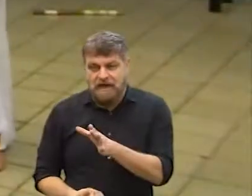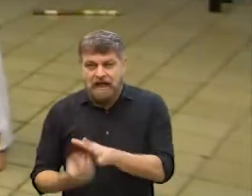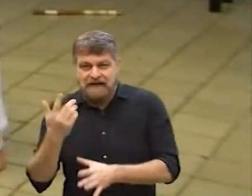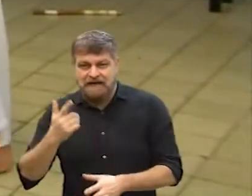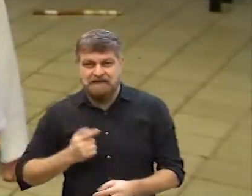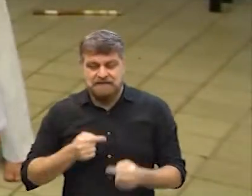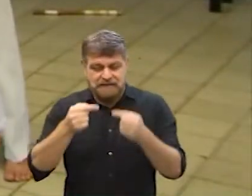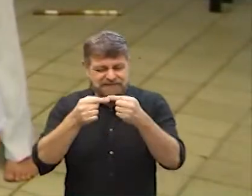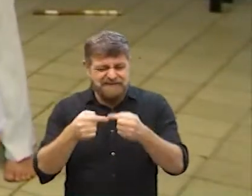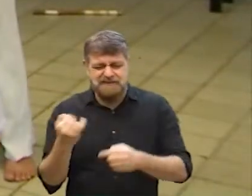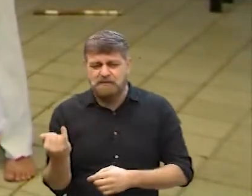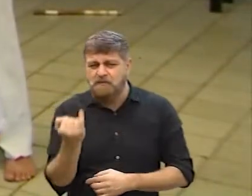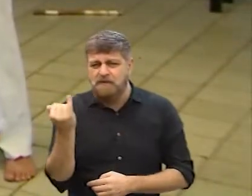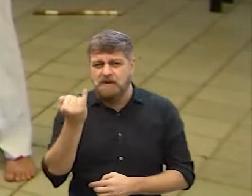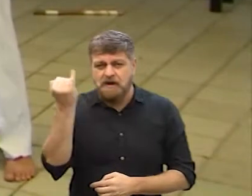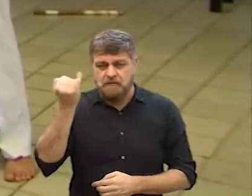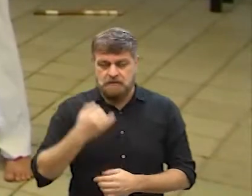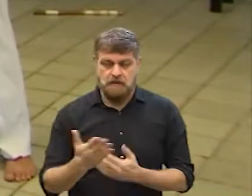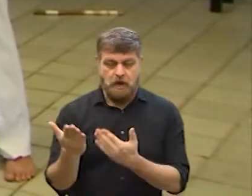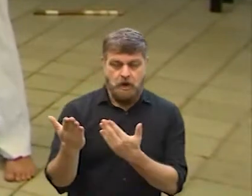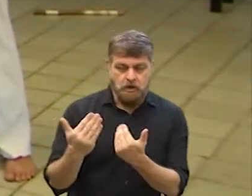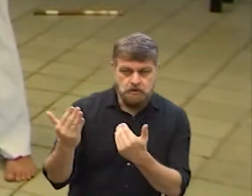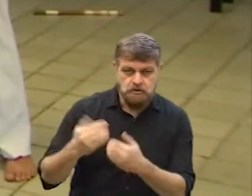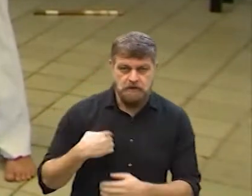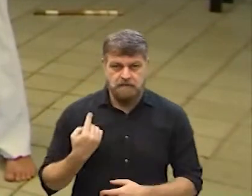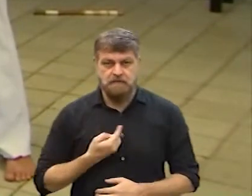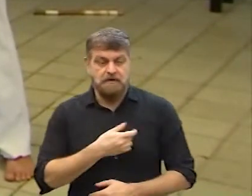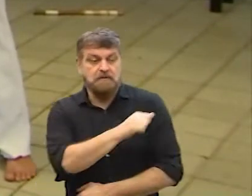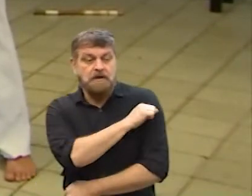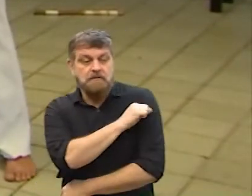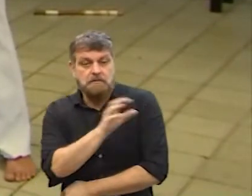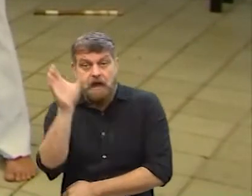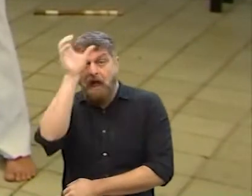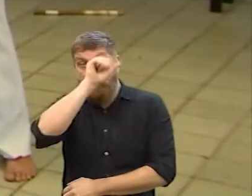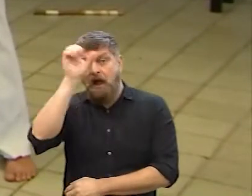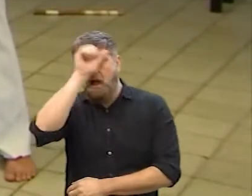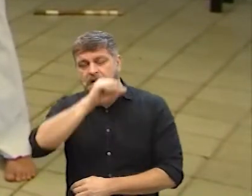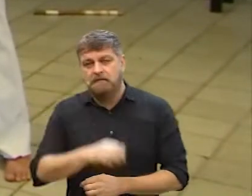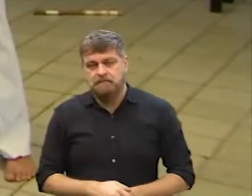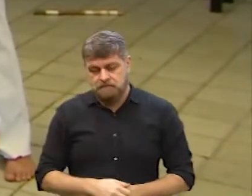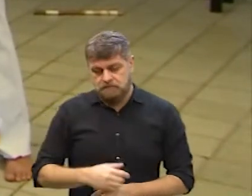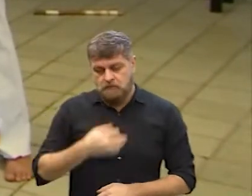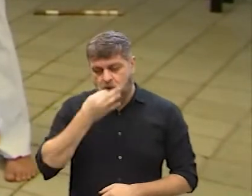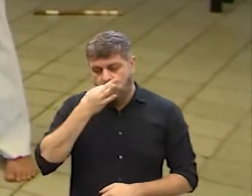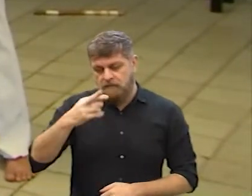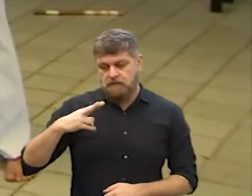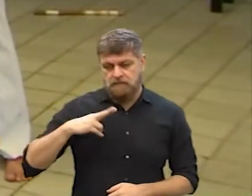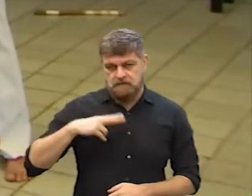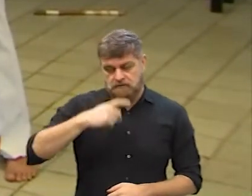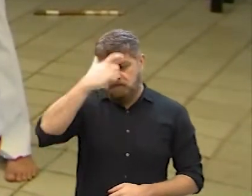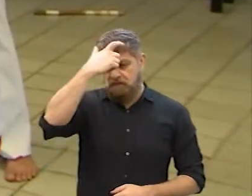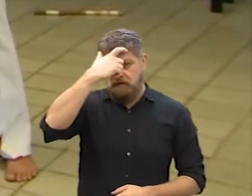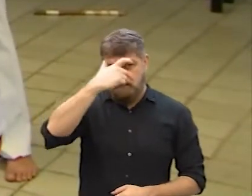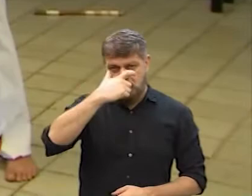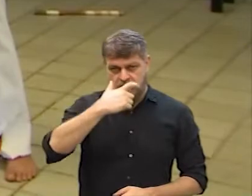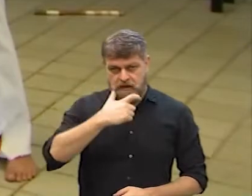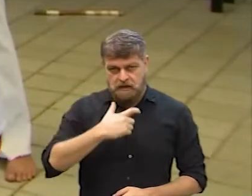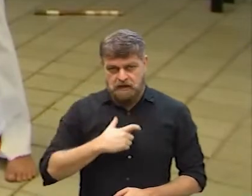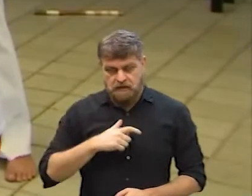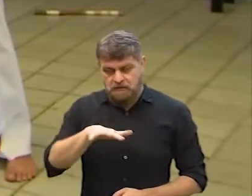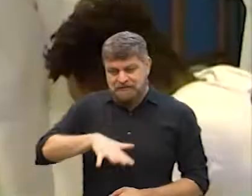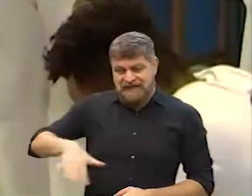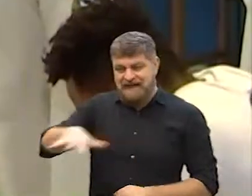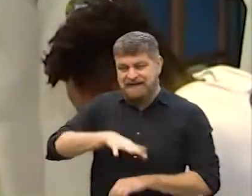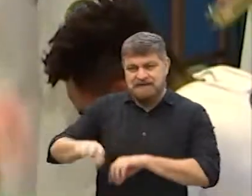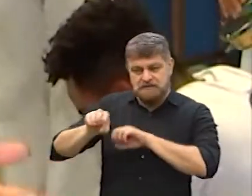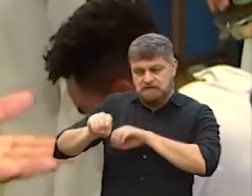que é extremamente importante para os jovens, para os nossos alunos. Então, para mim, né, no meu caso, eu venho da